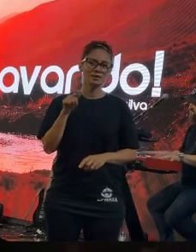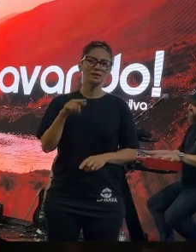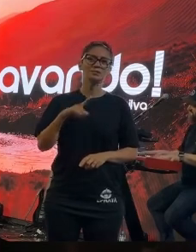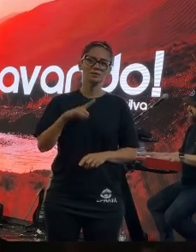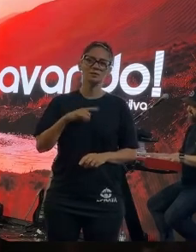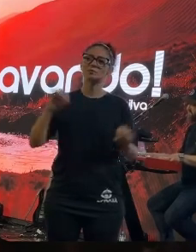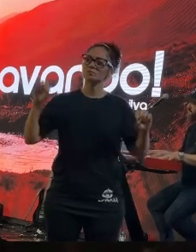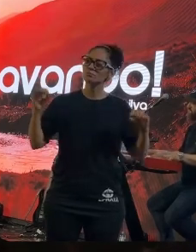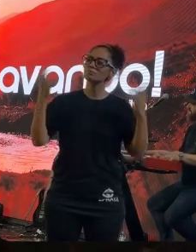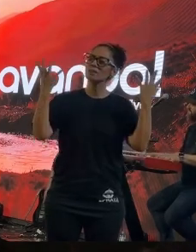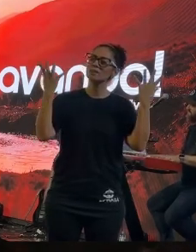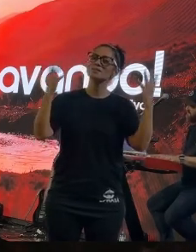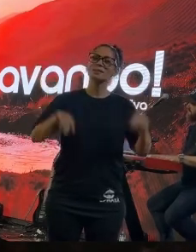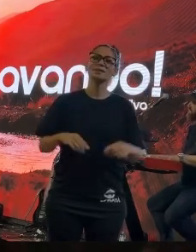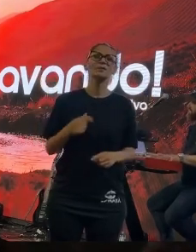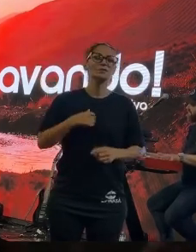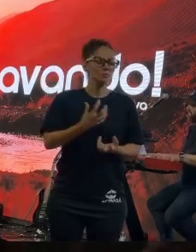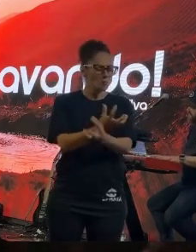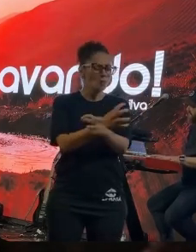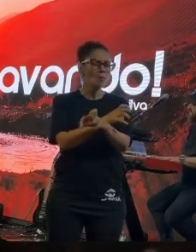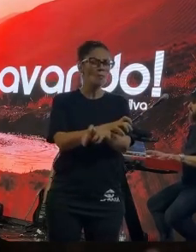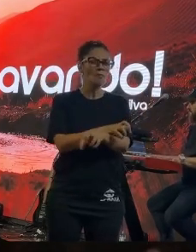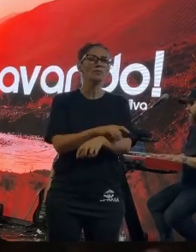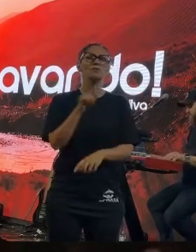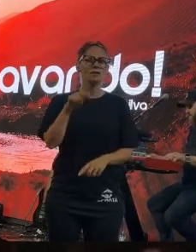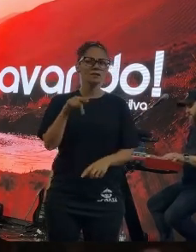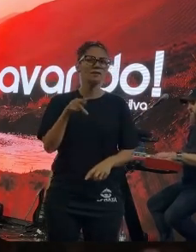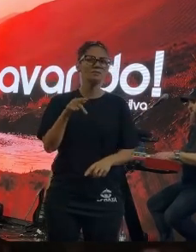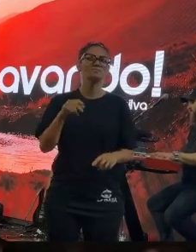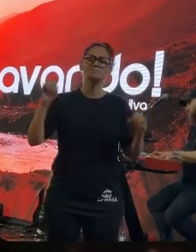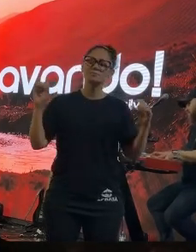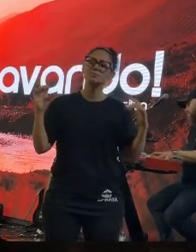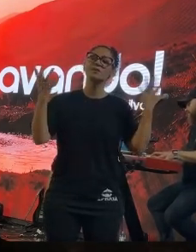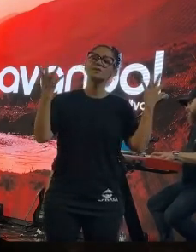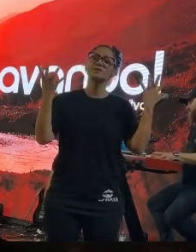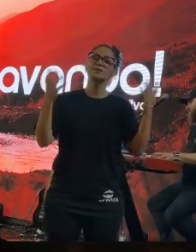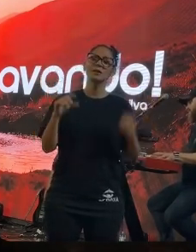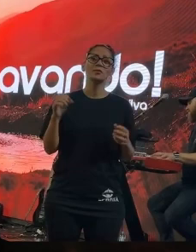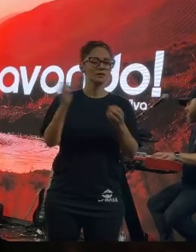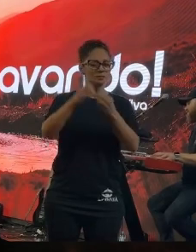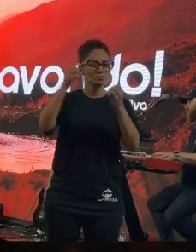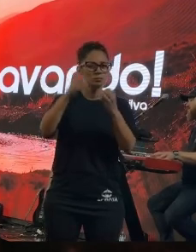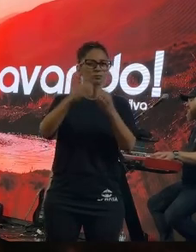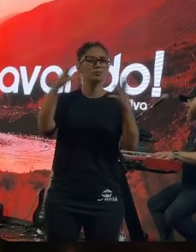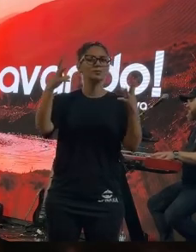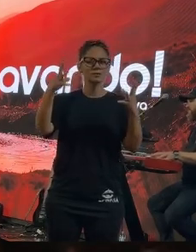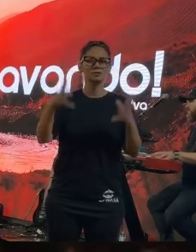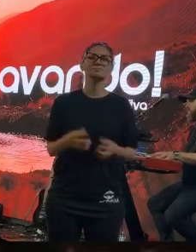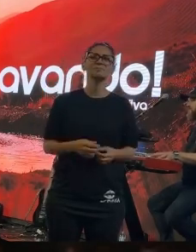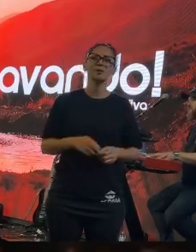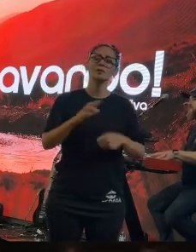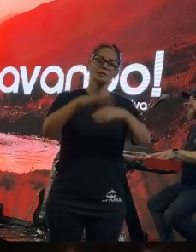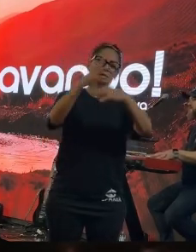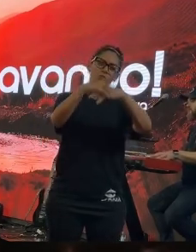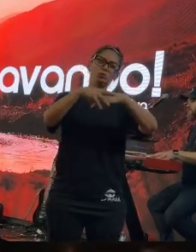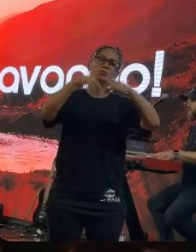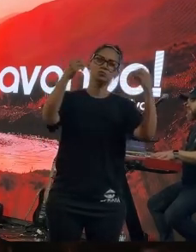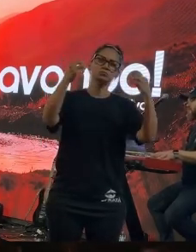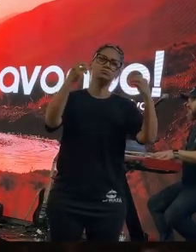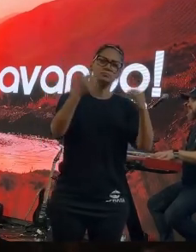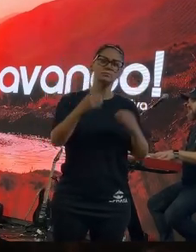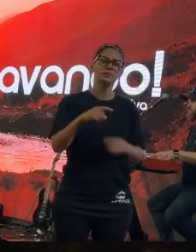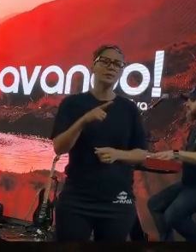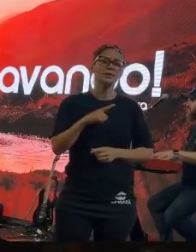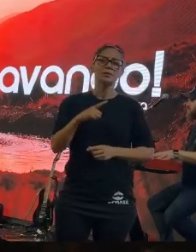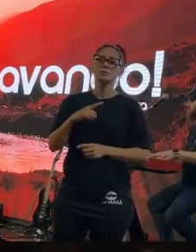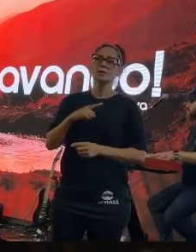para ele: no meu deserto vai ter festa. Fala para ele: no meu deserto vai ter milagre. No meu deserto vai ter cura. No meu deserto